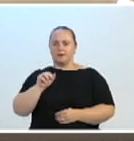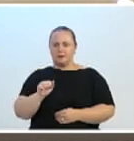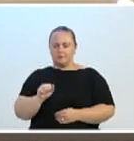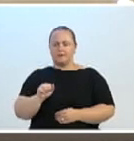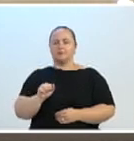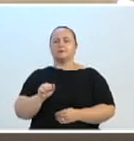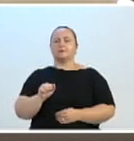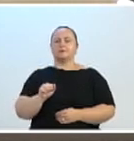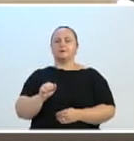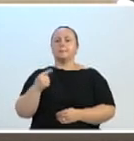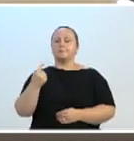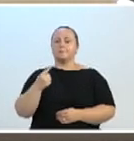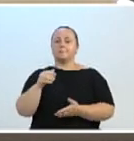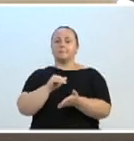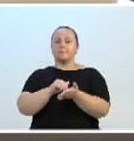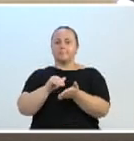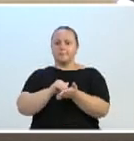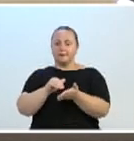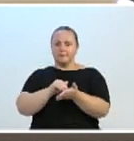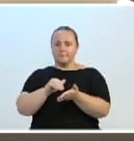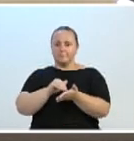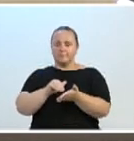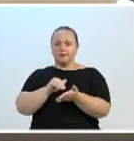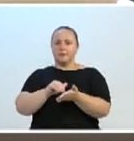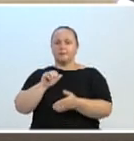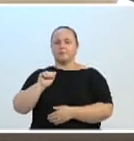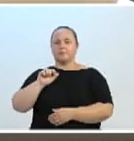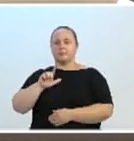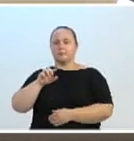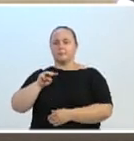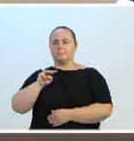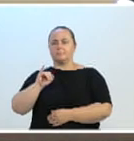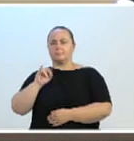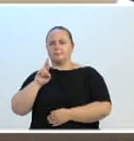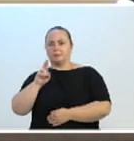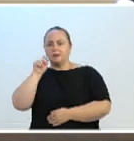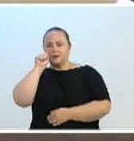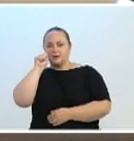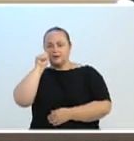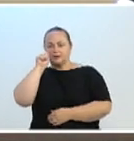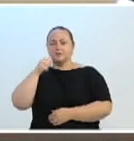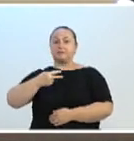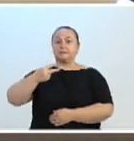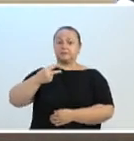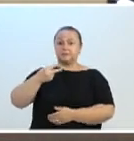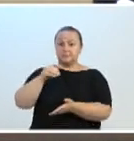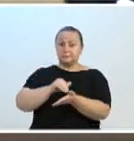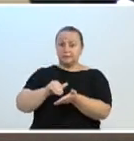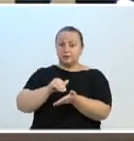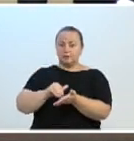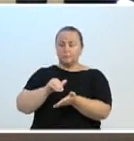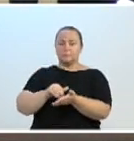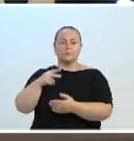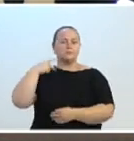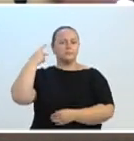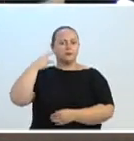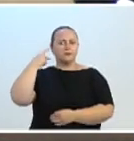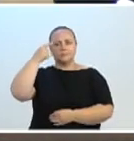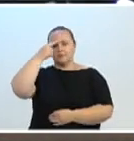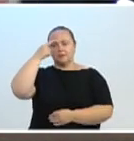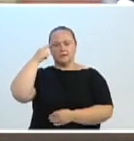Silmara, primeiro secretário, vereador Almir Vieira, segundo secretário, vereador Ailton de